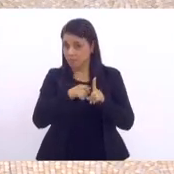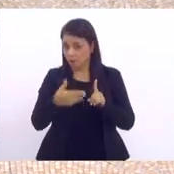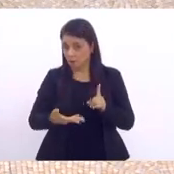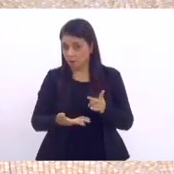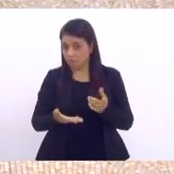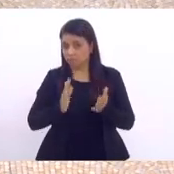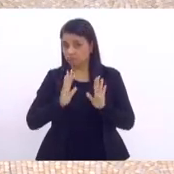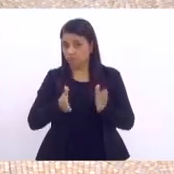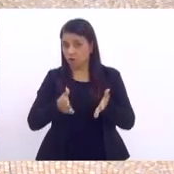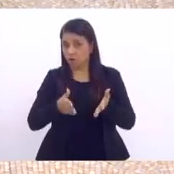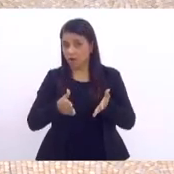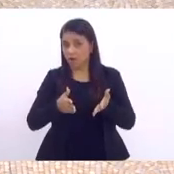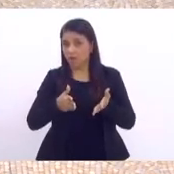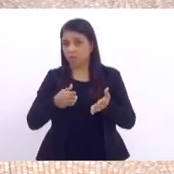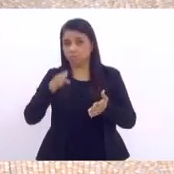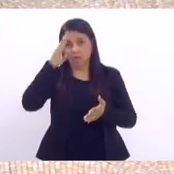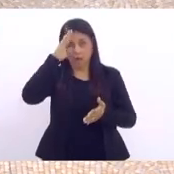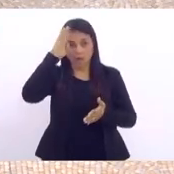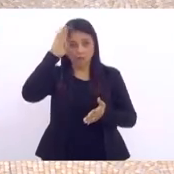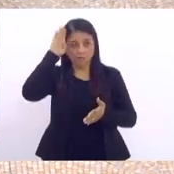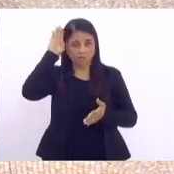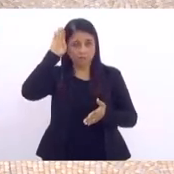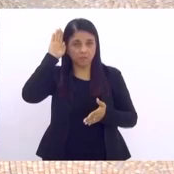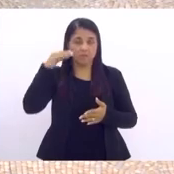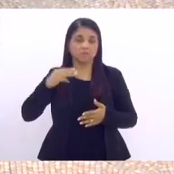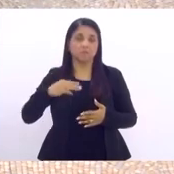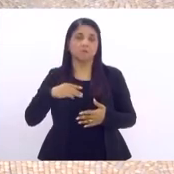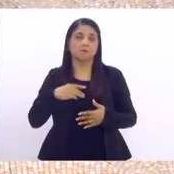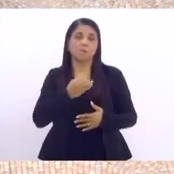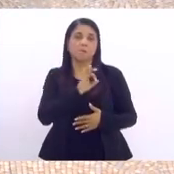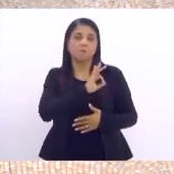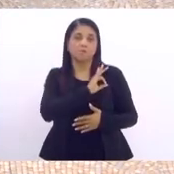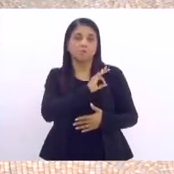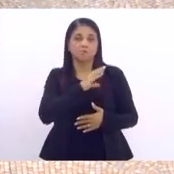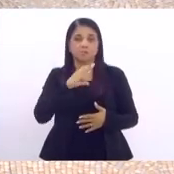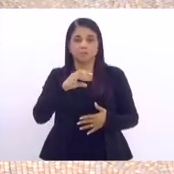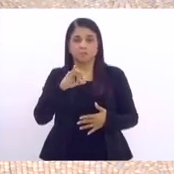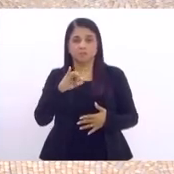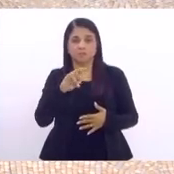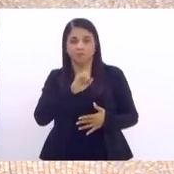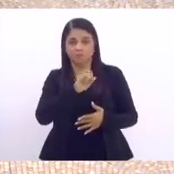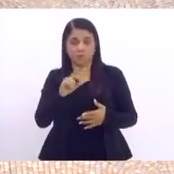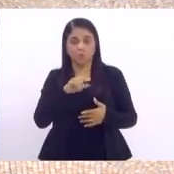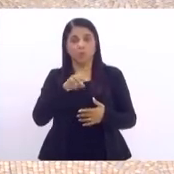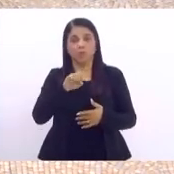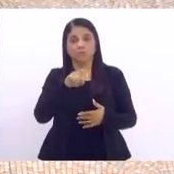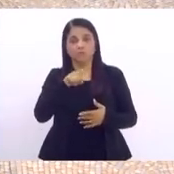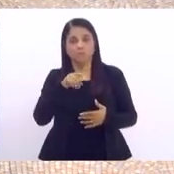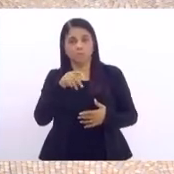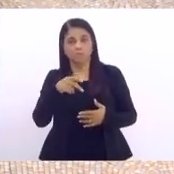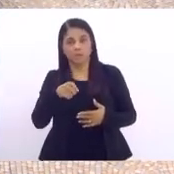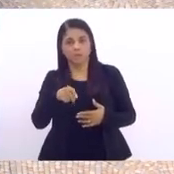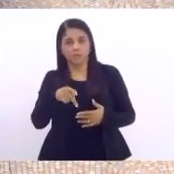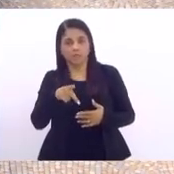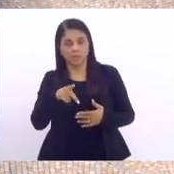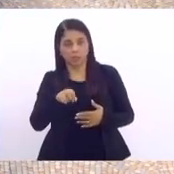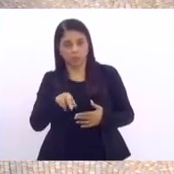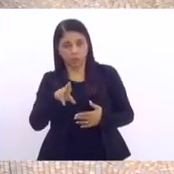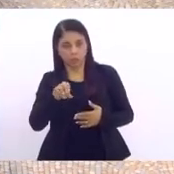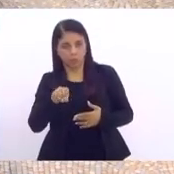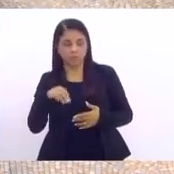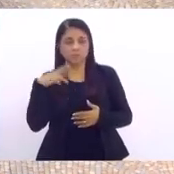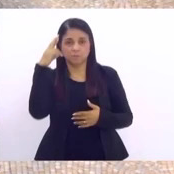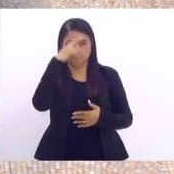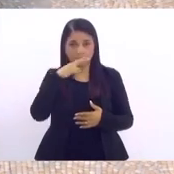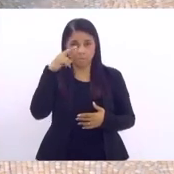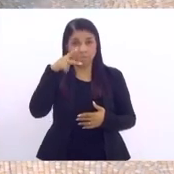da Polícia Civil, tanto os inspetores, peritos, os delegados, e essa nomeação